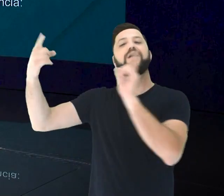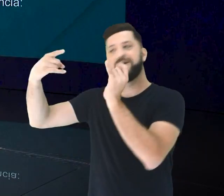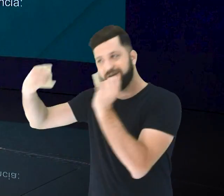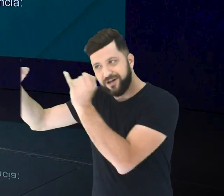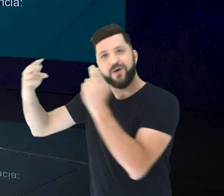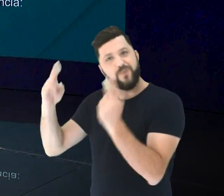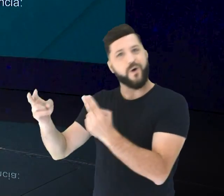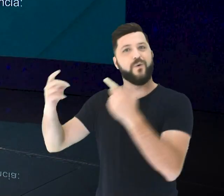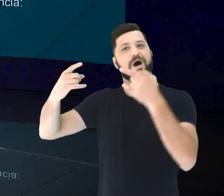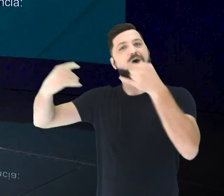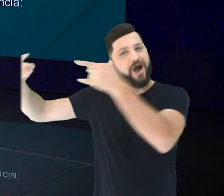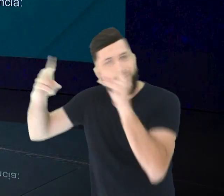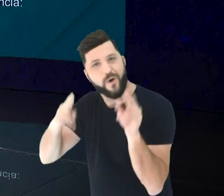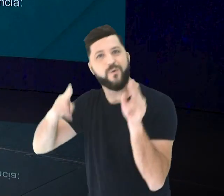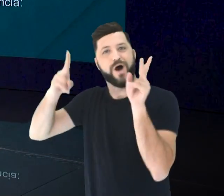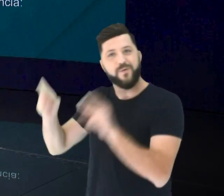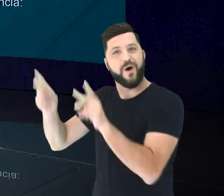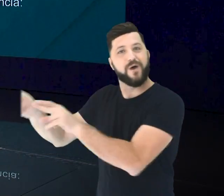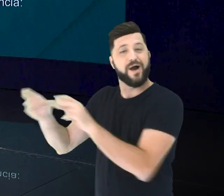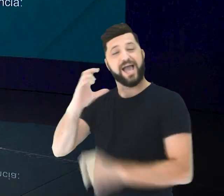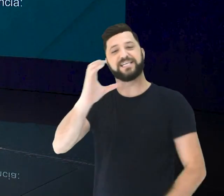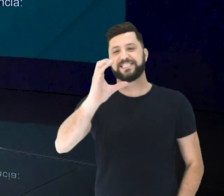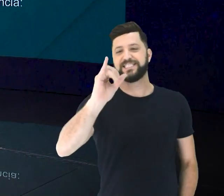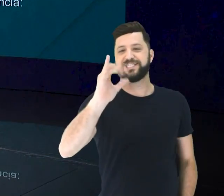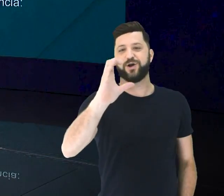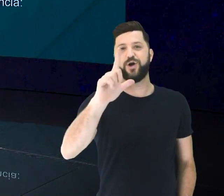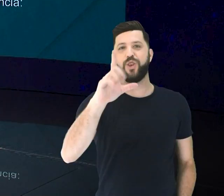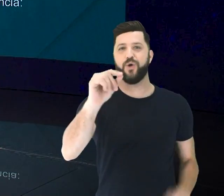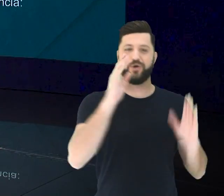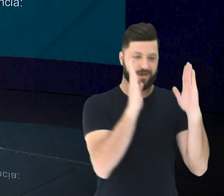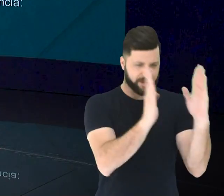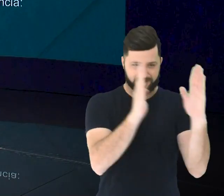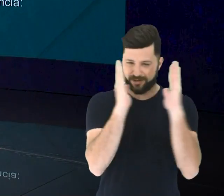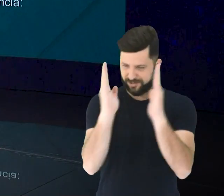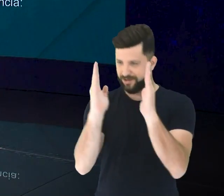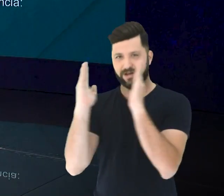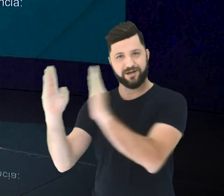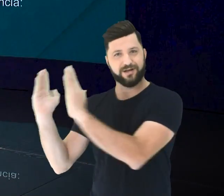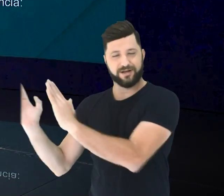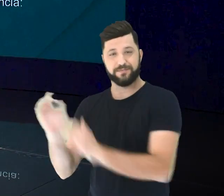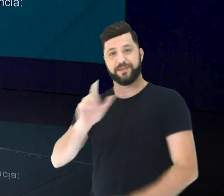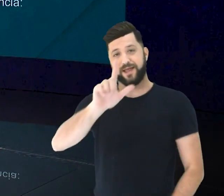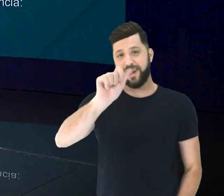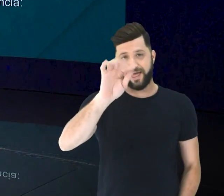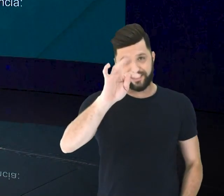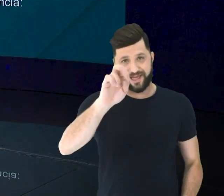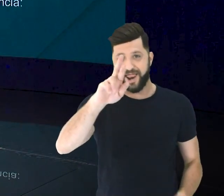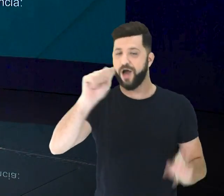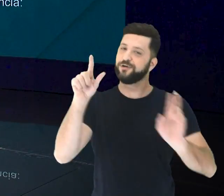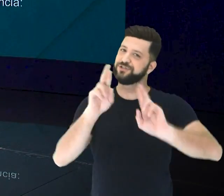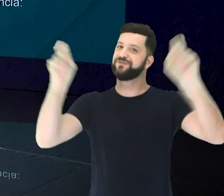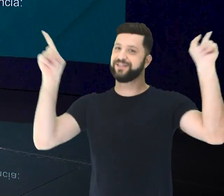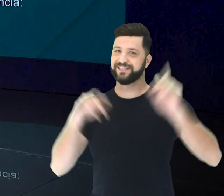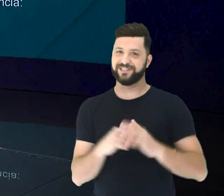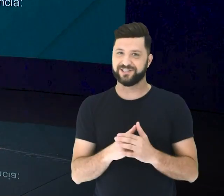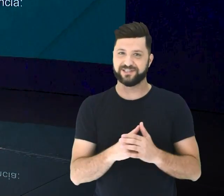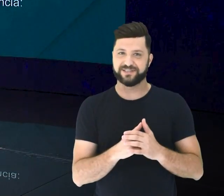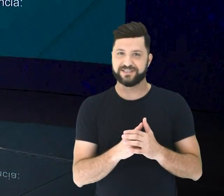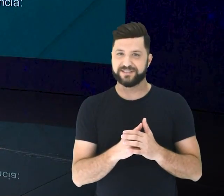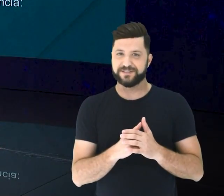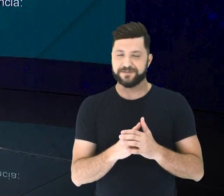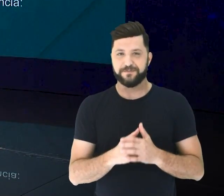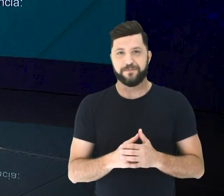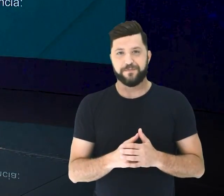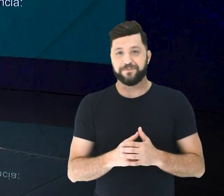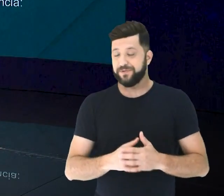com um certo comportamento que é diferente do comportamento que tem de acontecer em um mercado lateral por exemplo tá E aí